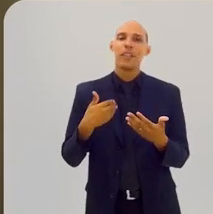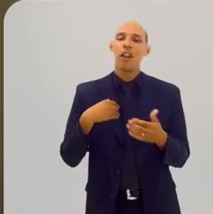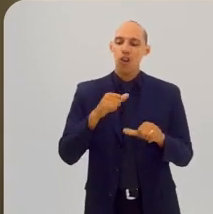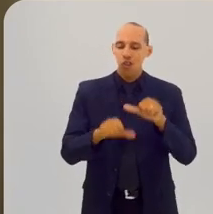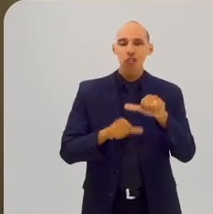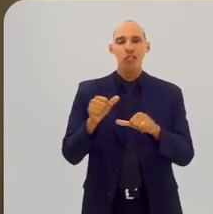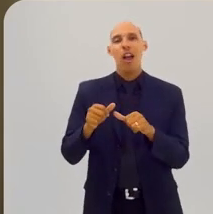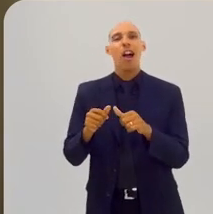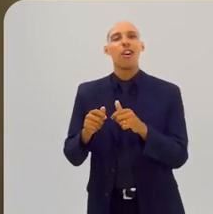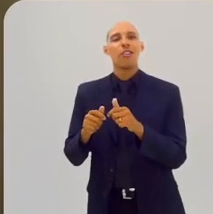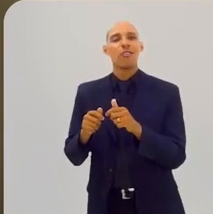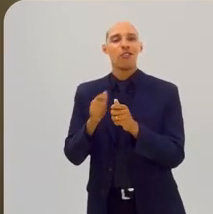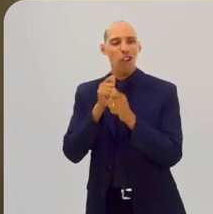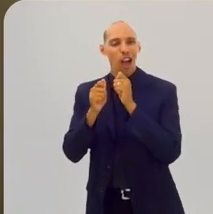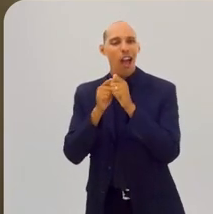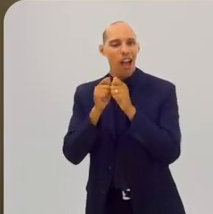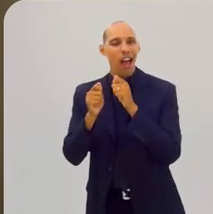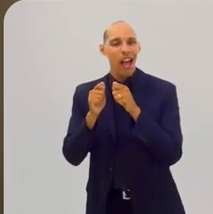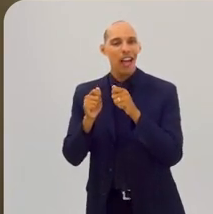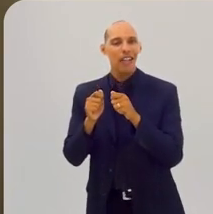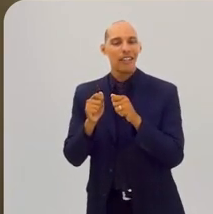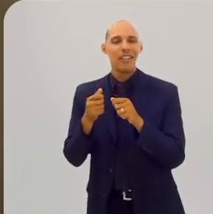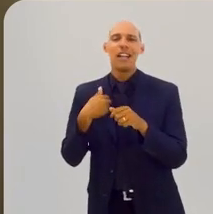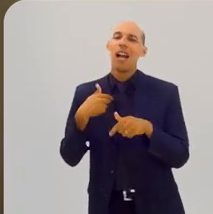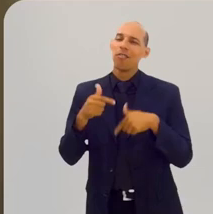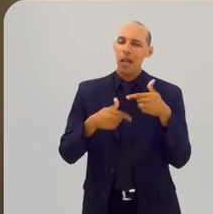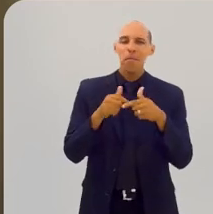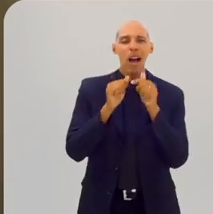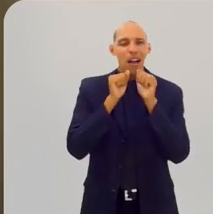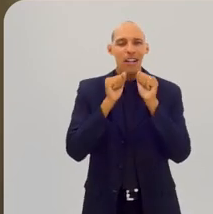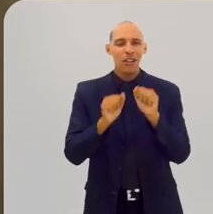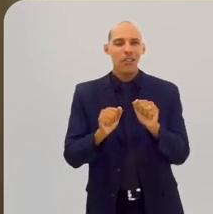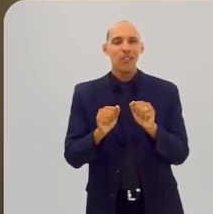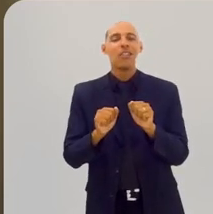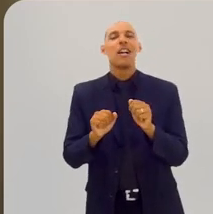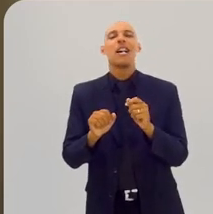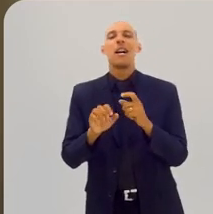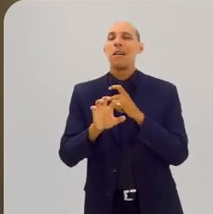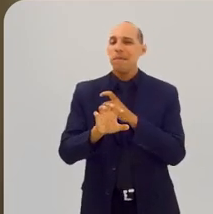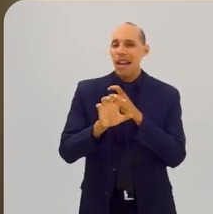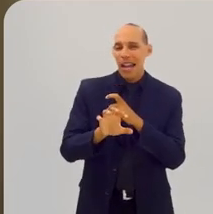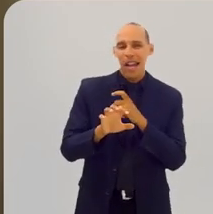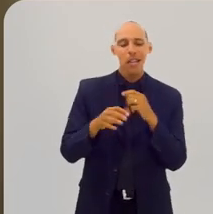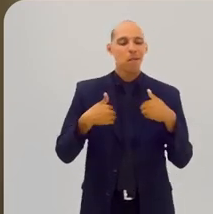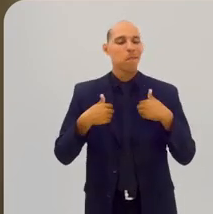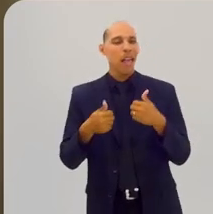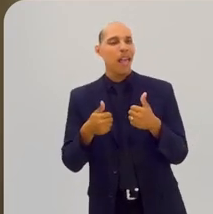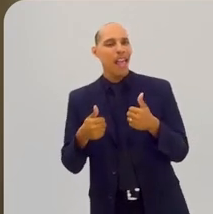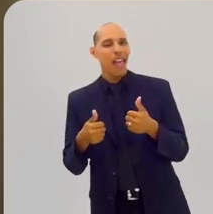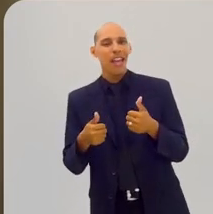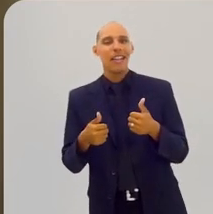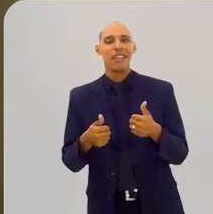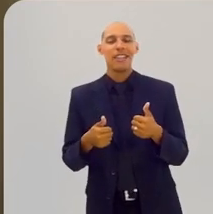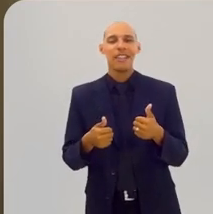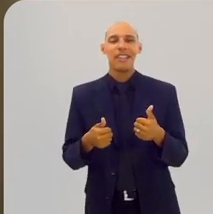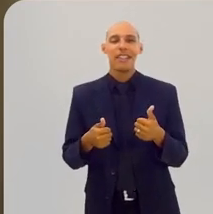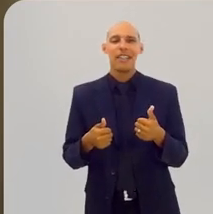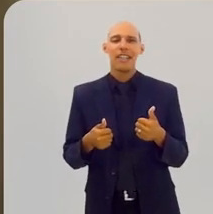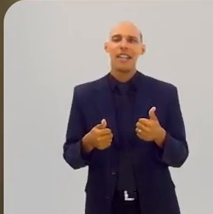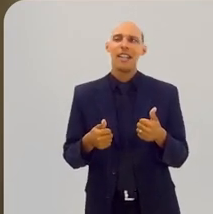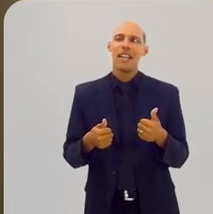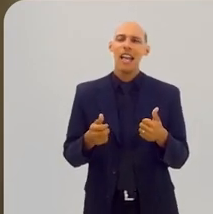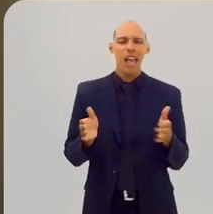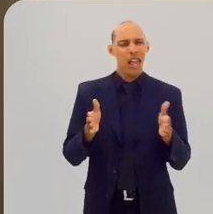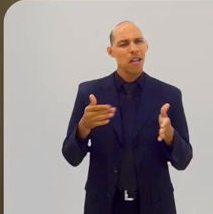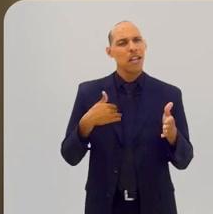eu troquei para jornalismo E aí tava trabalhando numa assessoria de imprensa estava bem estava na época que eu tava acho